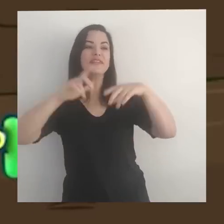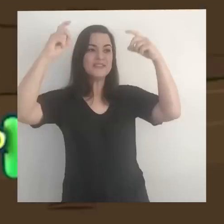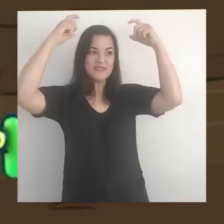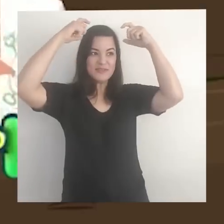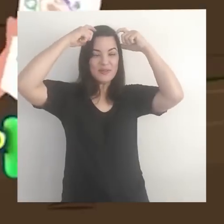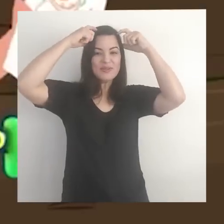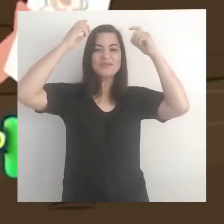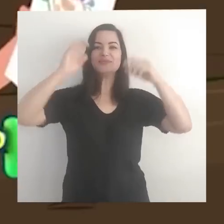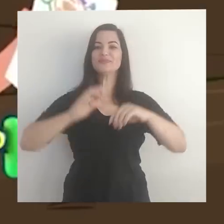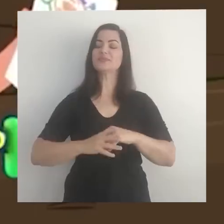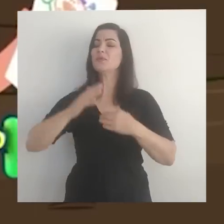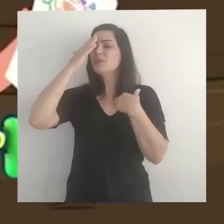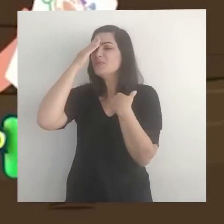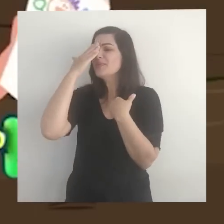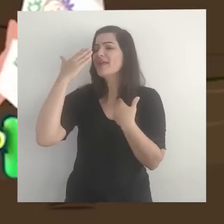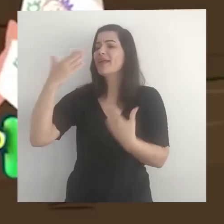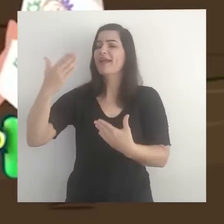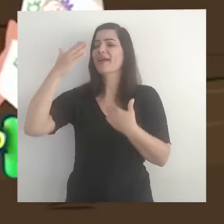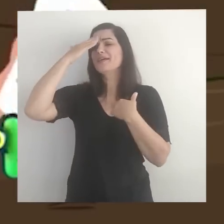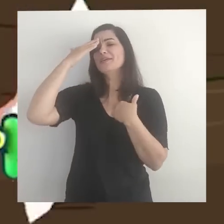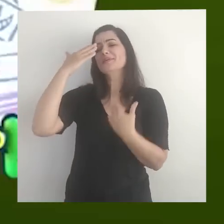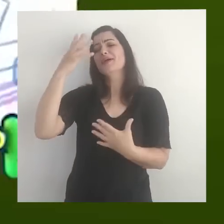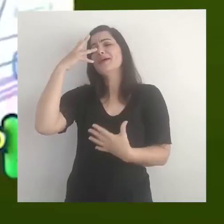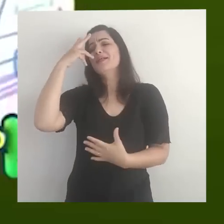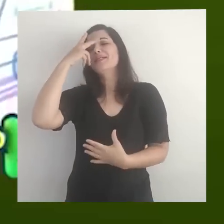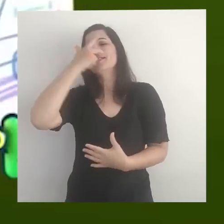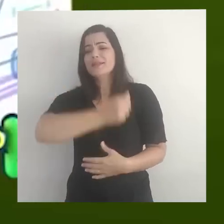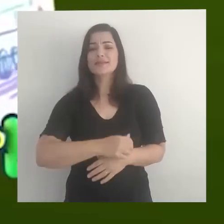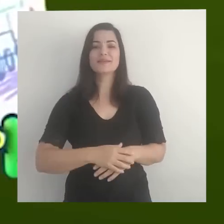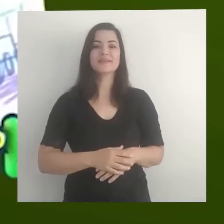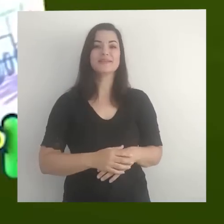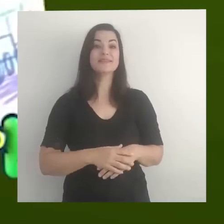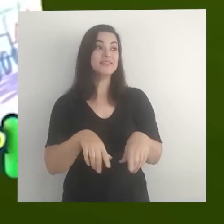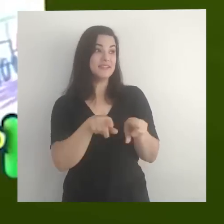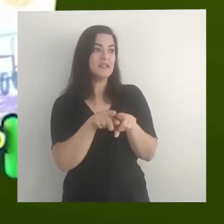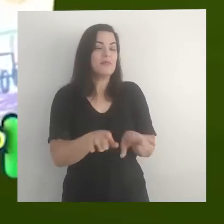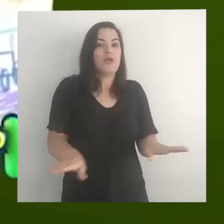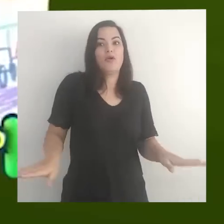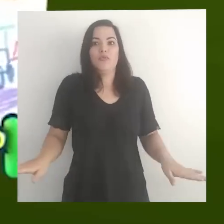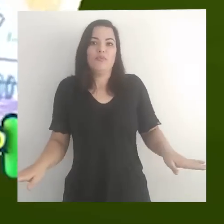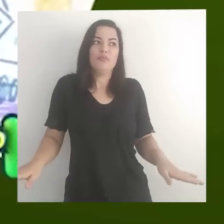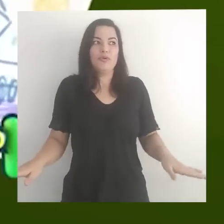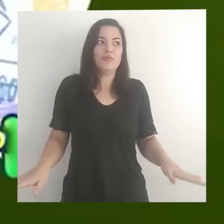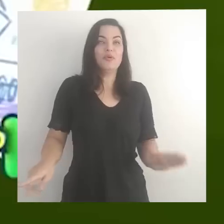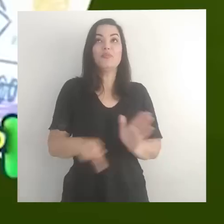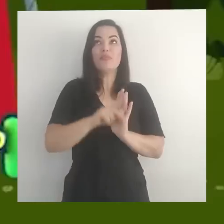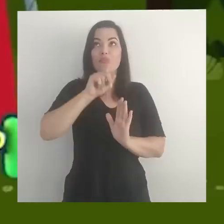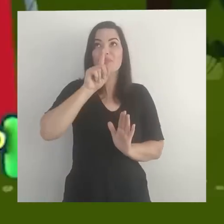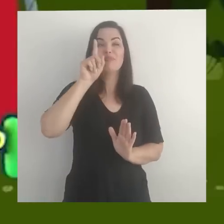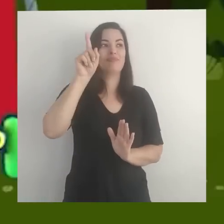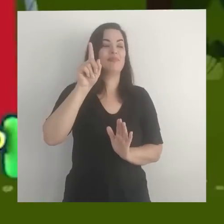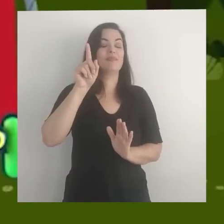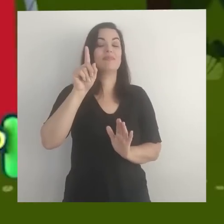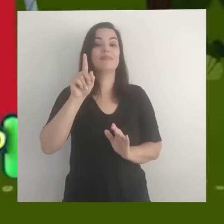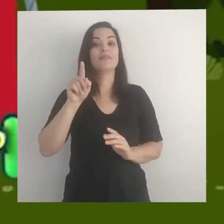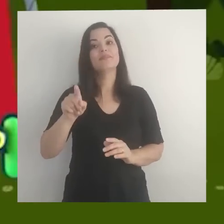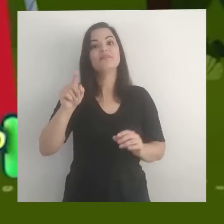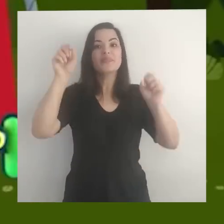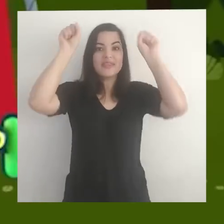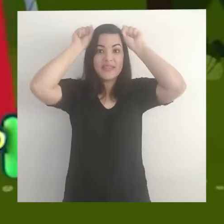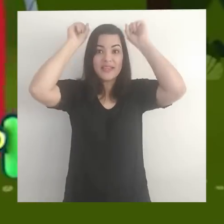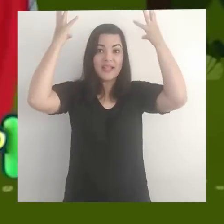Obrigada, Júpiter. Ficou muito lindo. Eu também desenhei o pinguim marciano. E a Luna desenhou o Curiosity. Vem